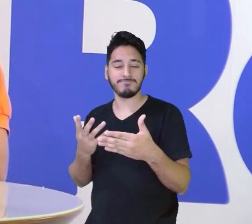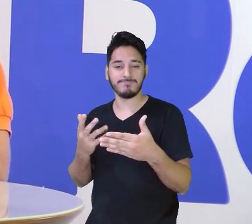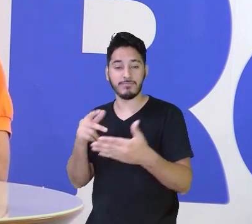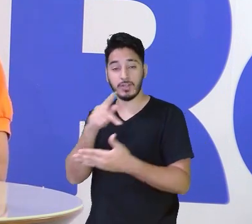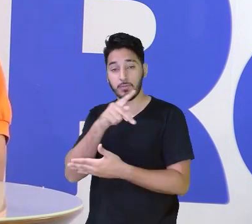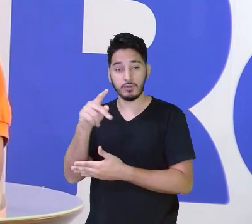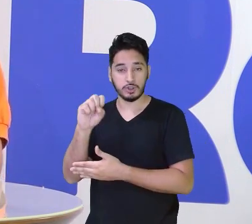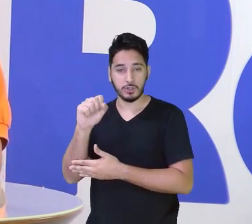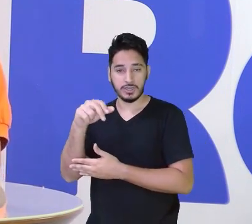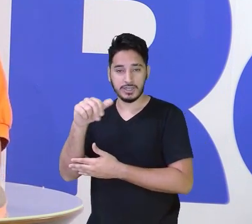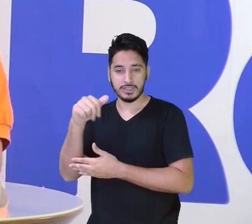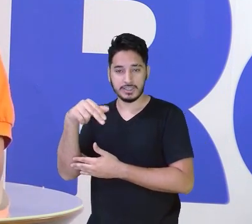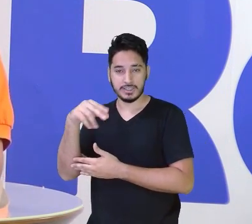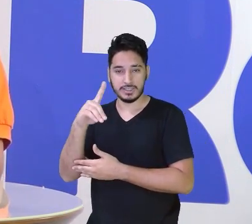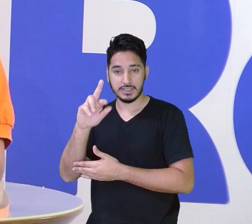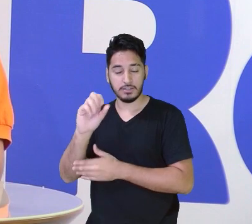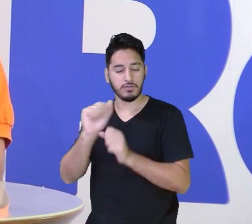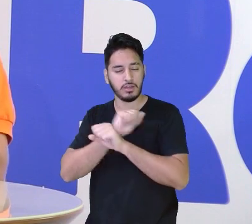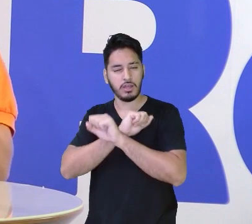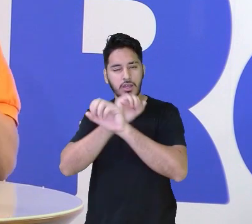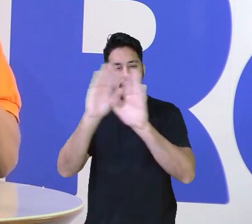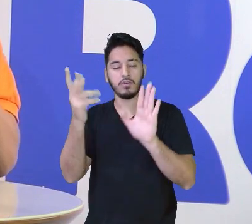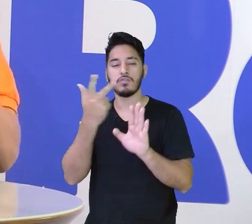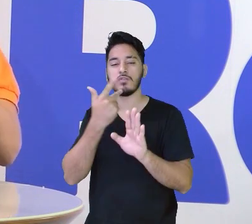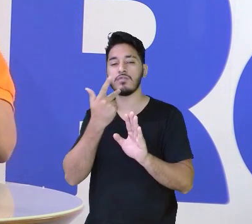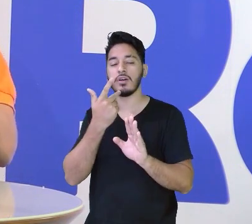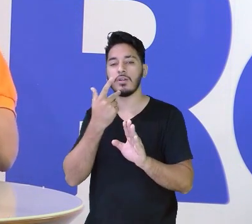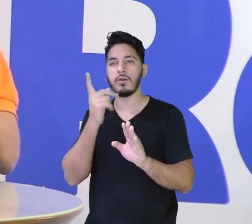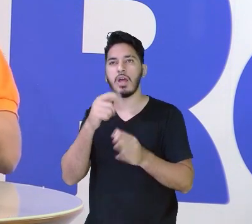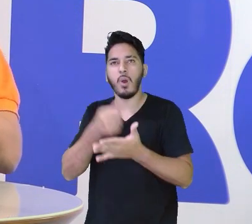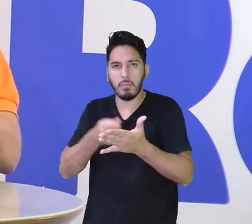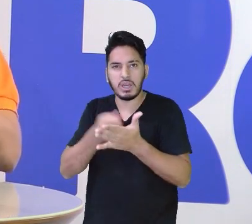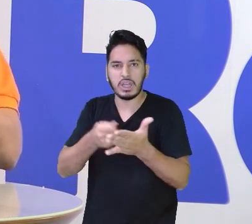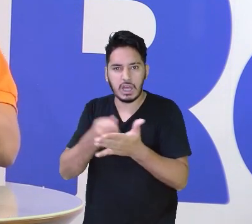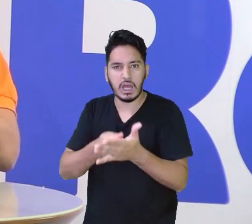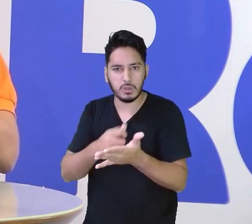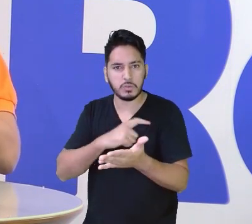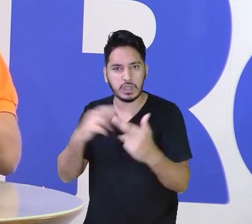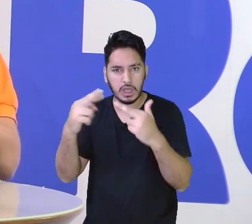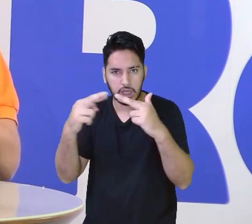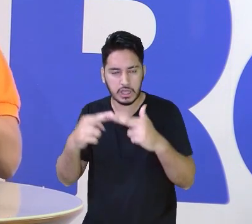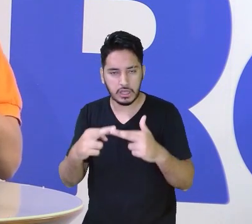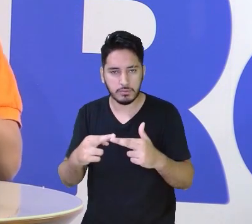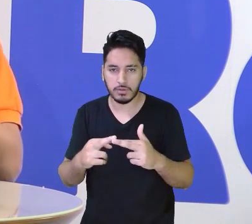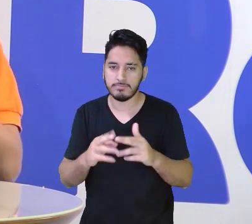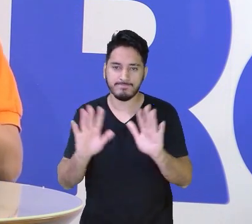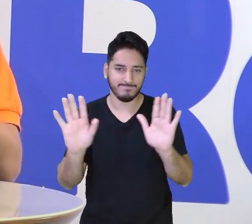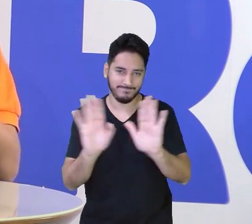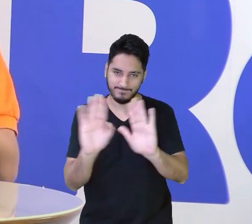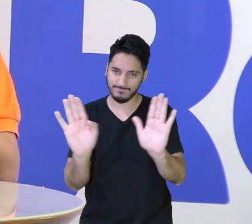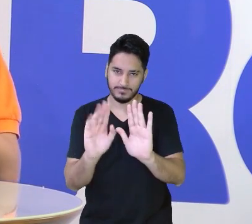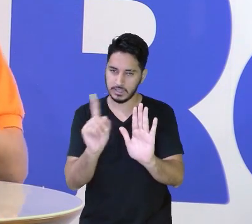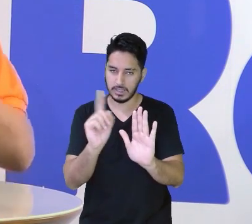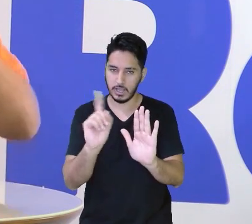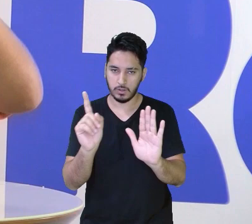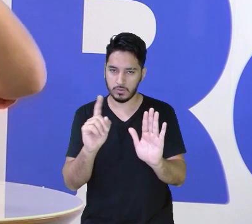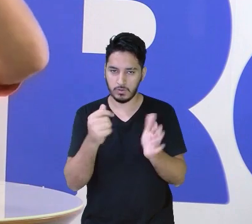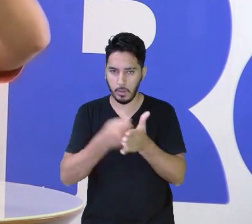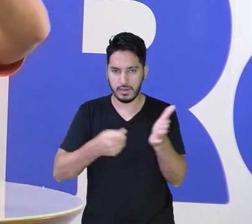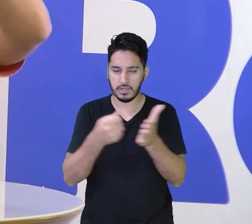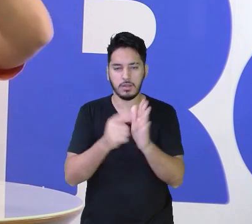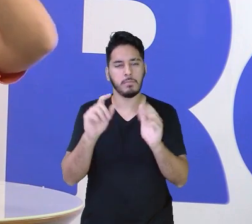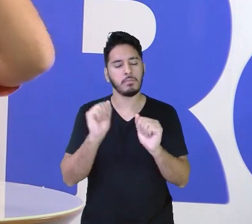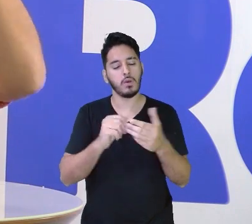professora Sandra, ela foi clara quando disse: é obrigado ter rima no poema? Não é obrigado, tá? Você